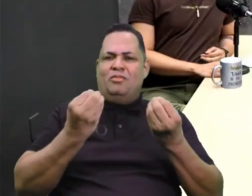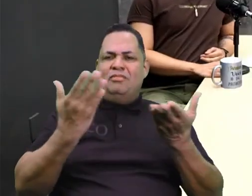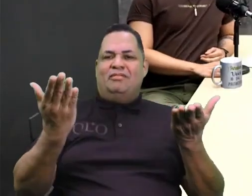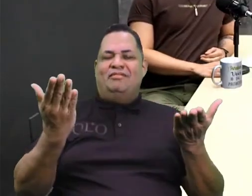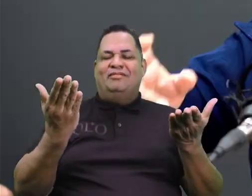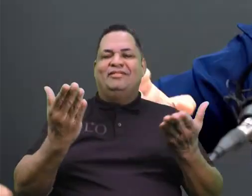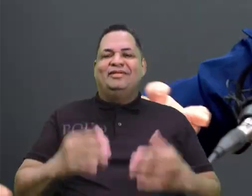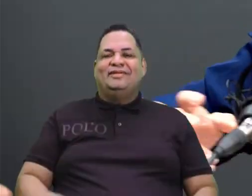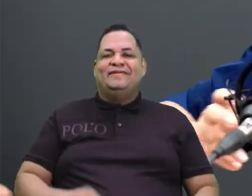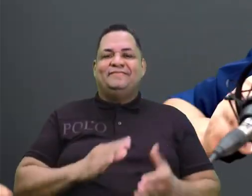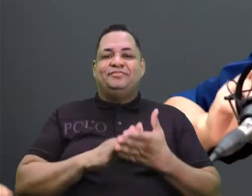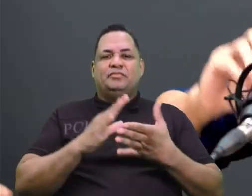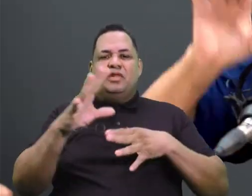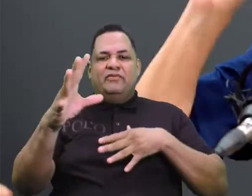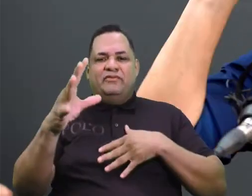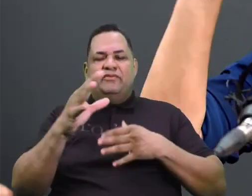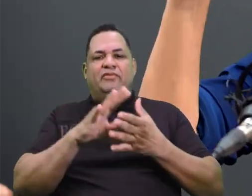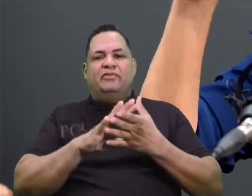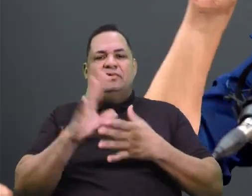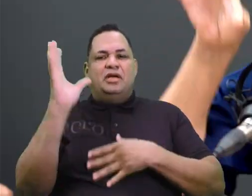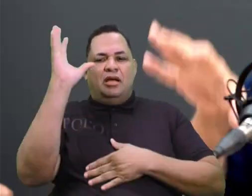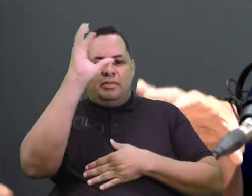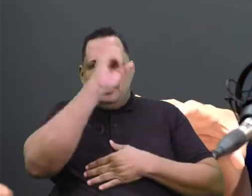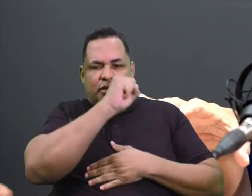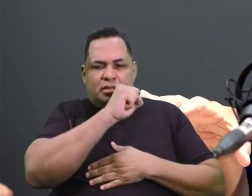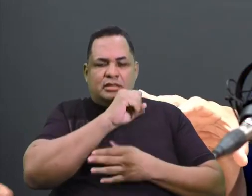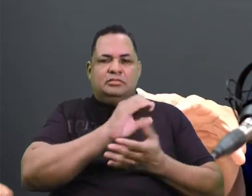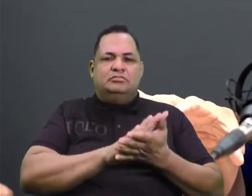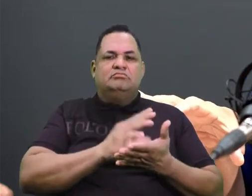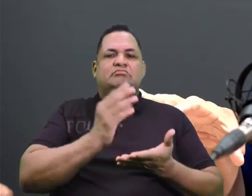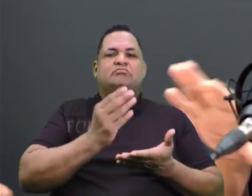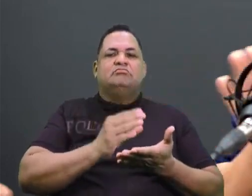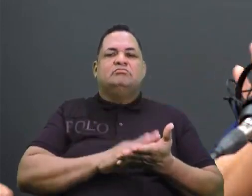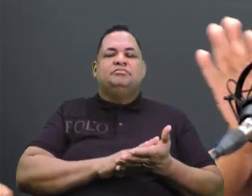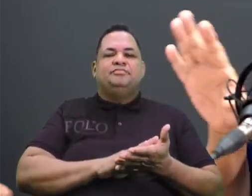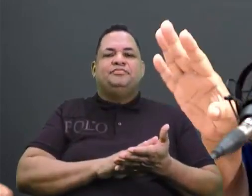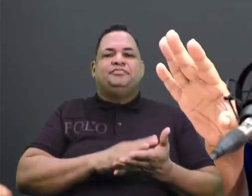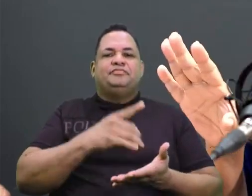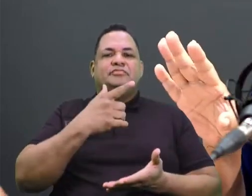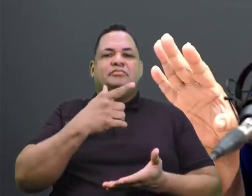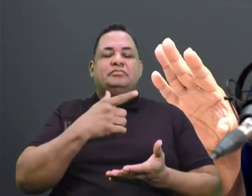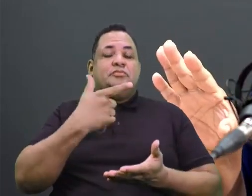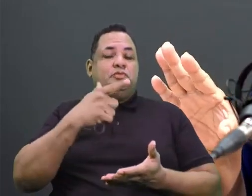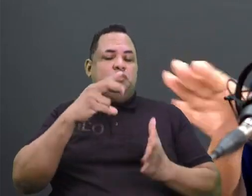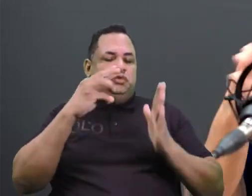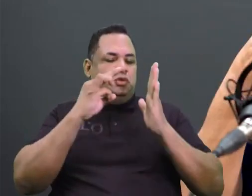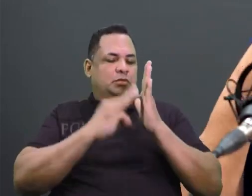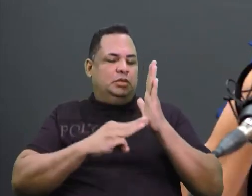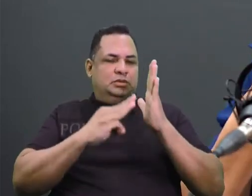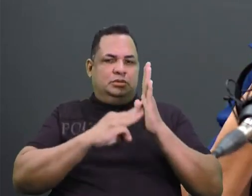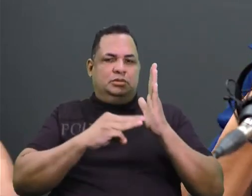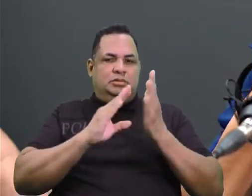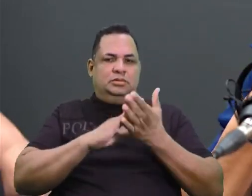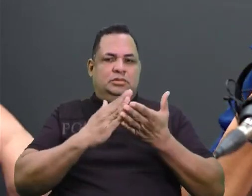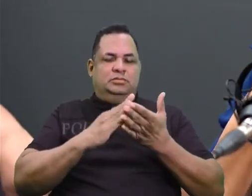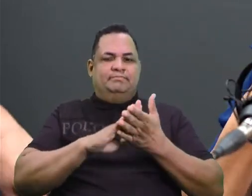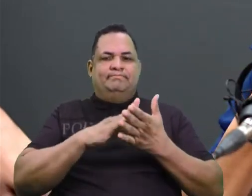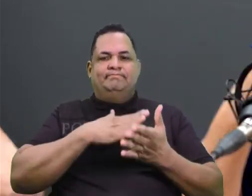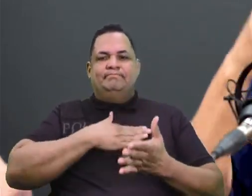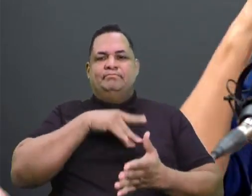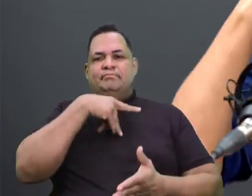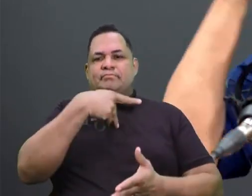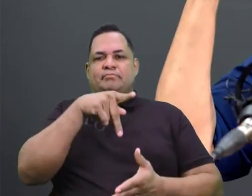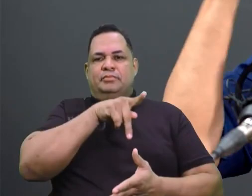fui absorvendo. De manhã e à tarde estudava, não havia uma metodologia ainda. A minha professora foi